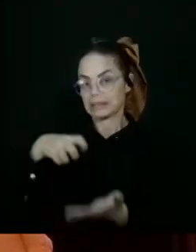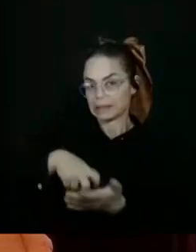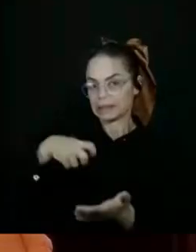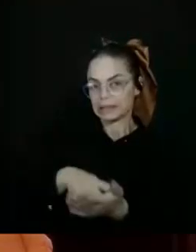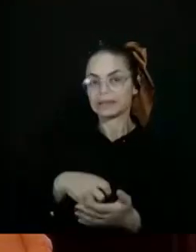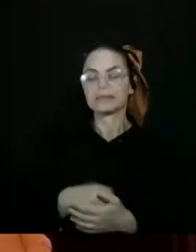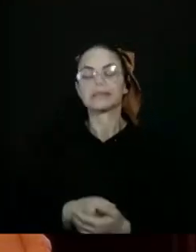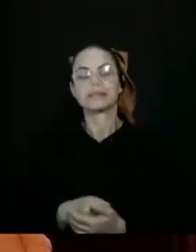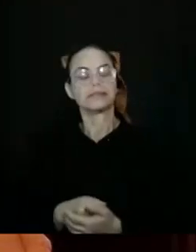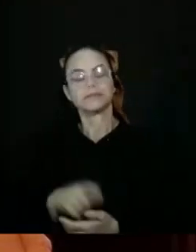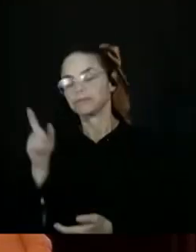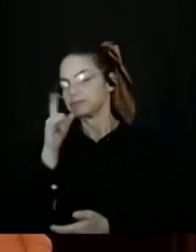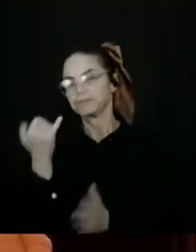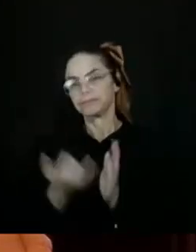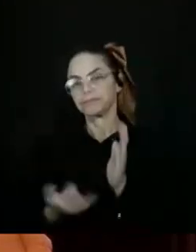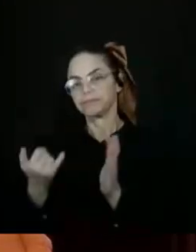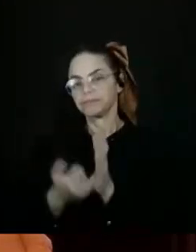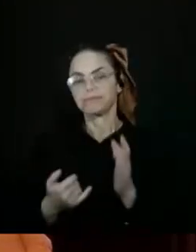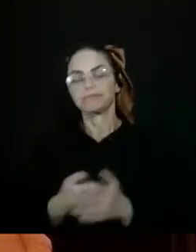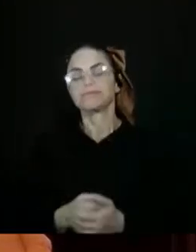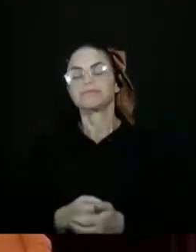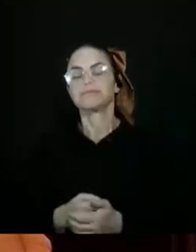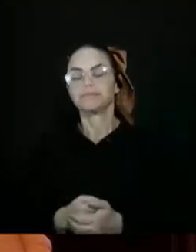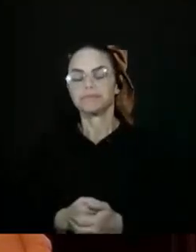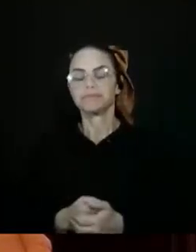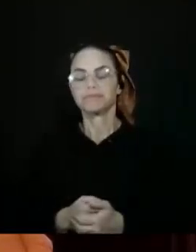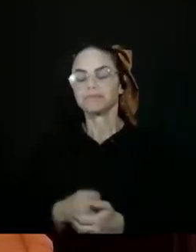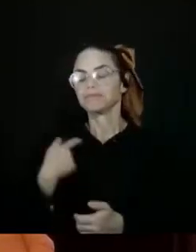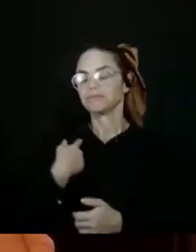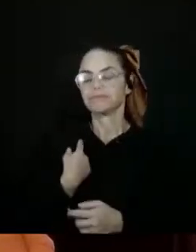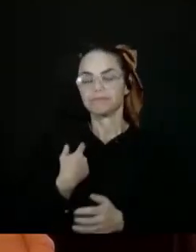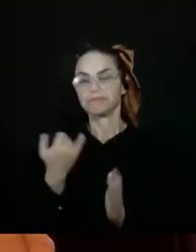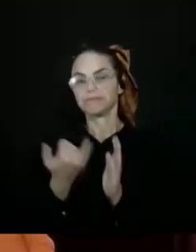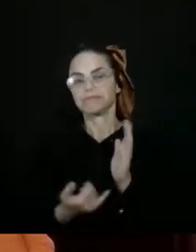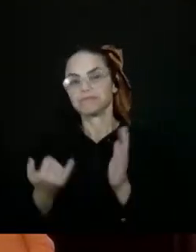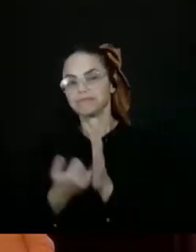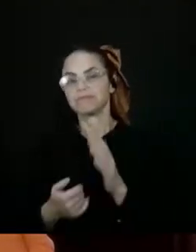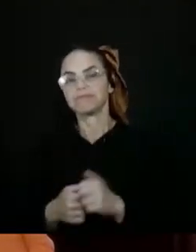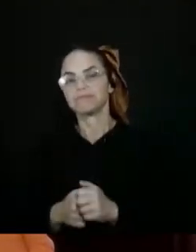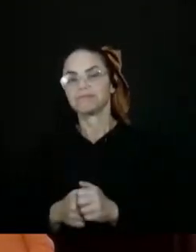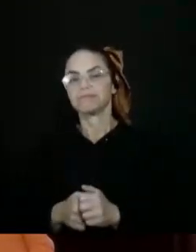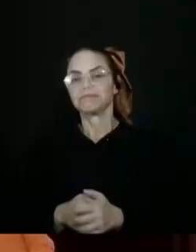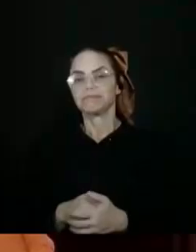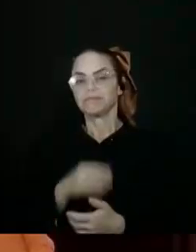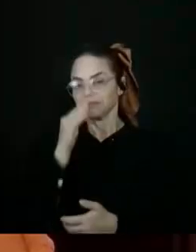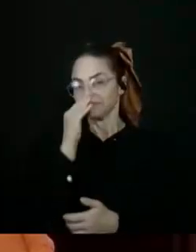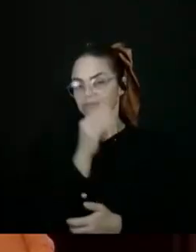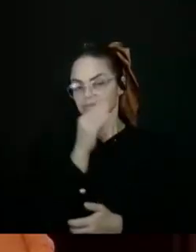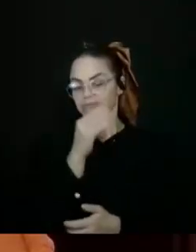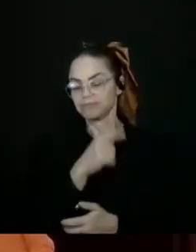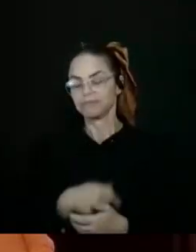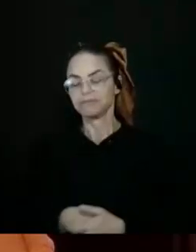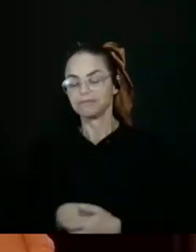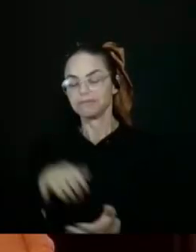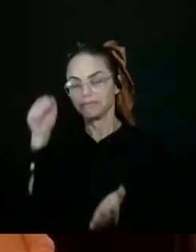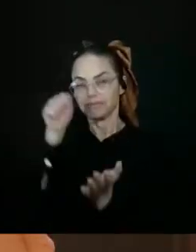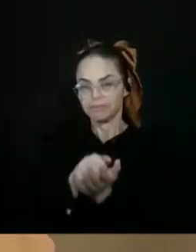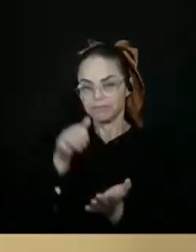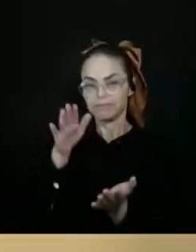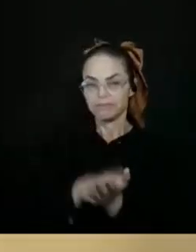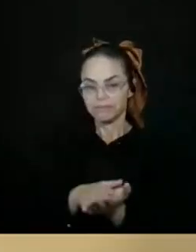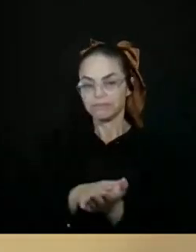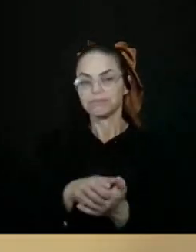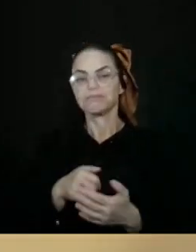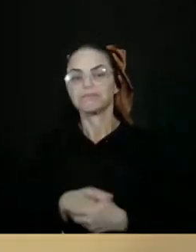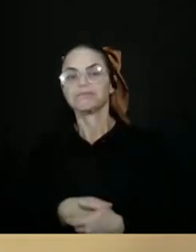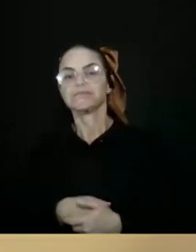fazer a declaração? Para quem se encaixa em tudo isso e deixa de fazer a declaração de imposto de renda? Temos uma multa, né, que é aplicada